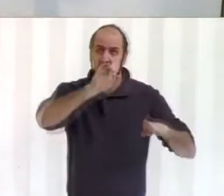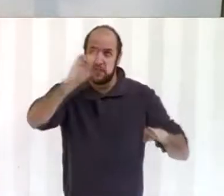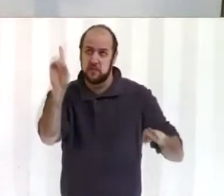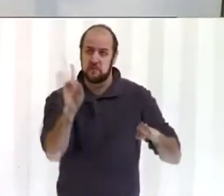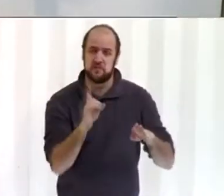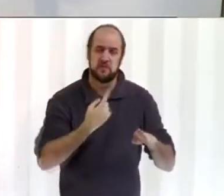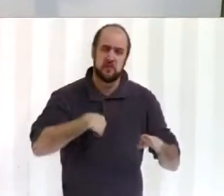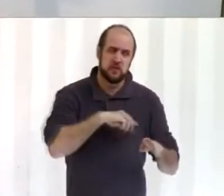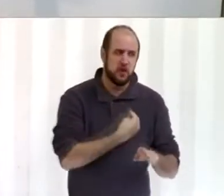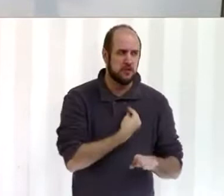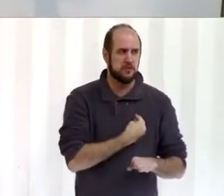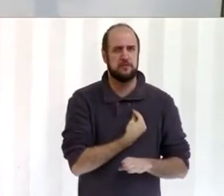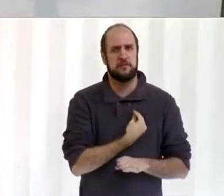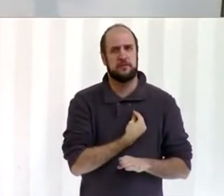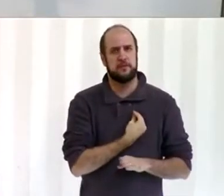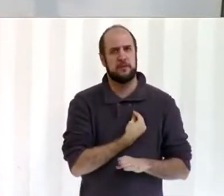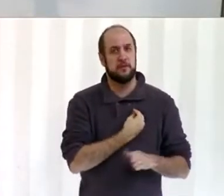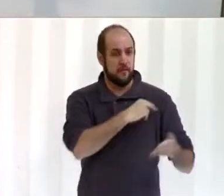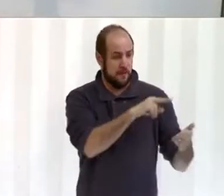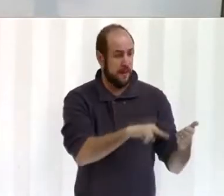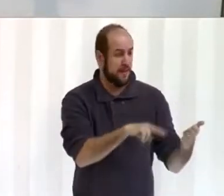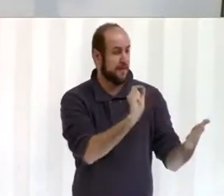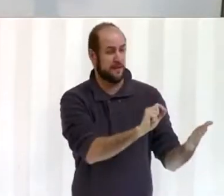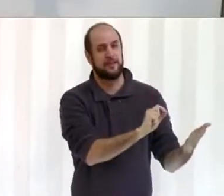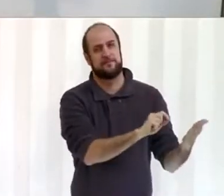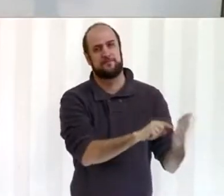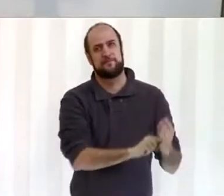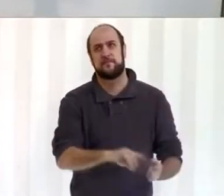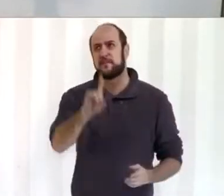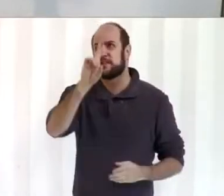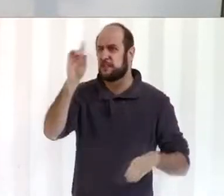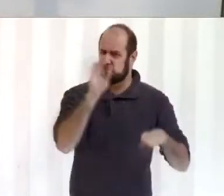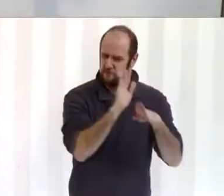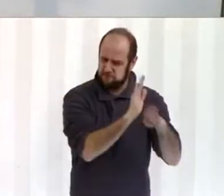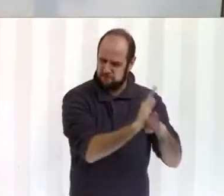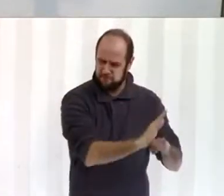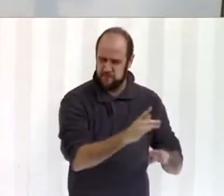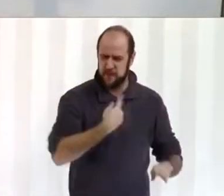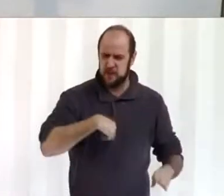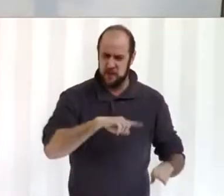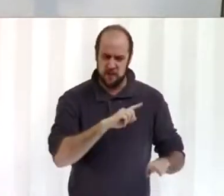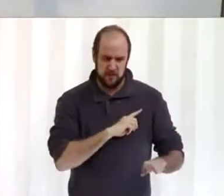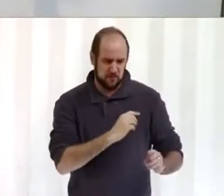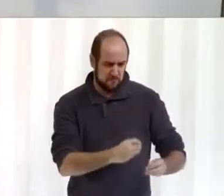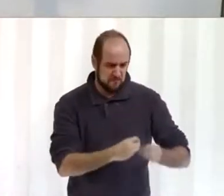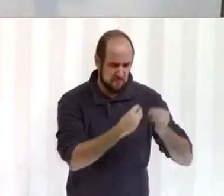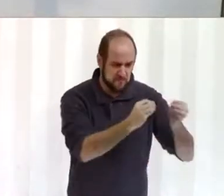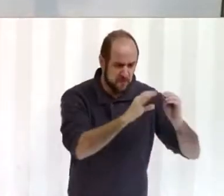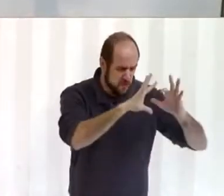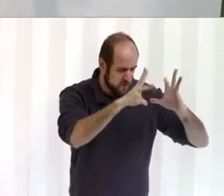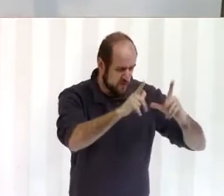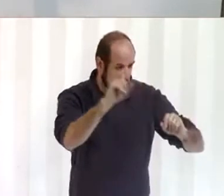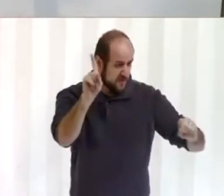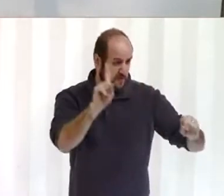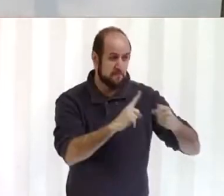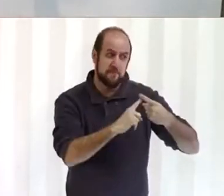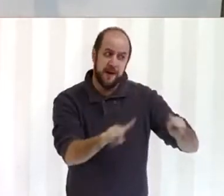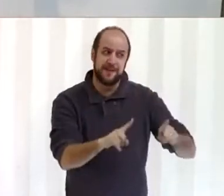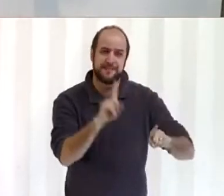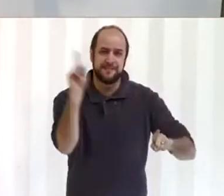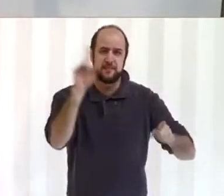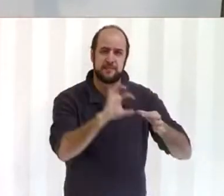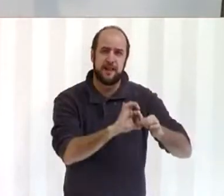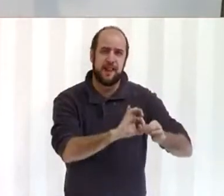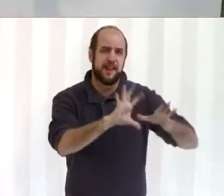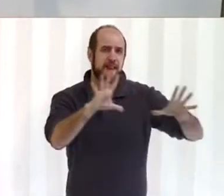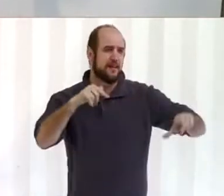e o texto nos diz assim: na sua providência ordinária, Deus emprega meios, todavia Ele é livre para